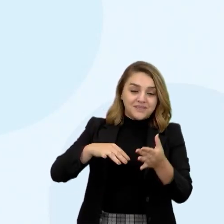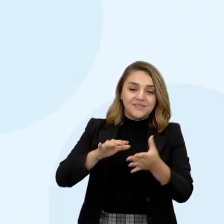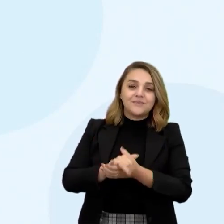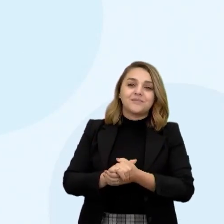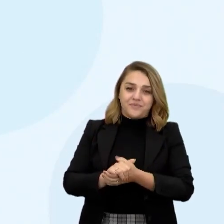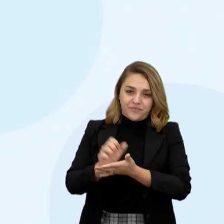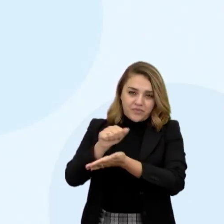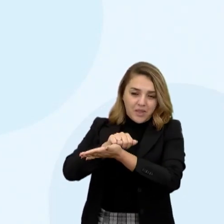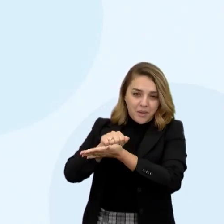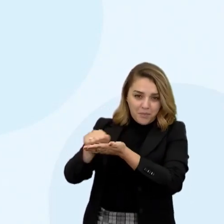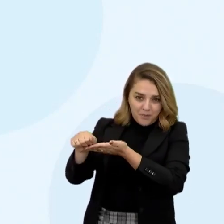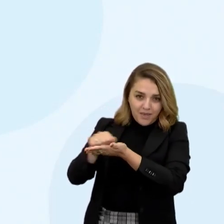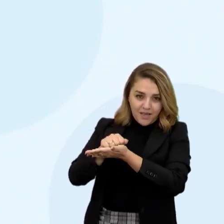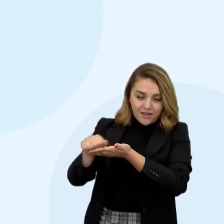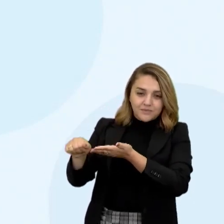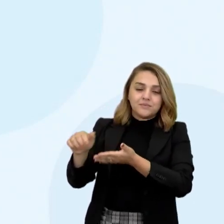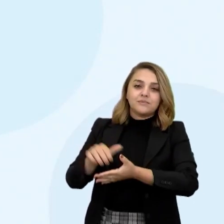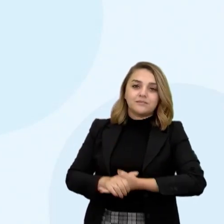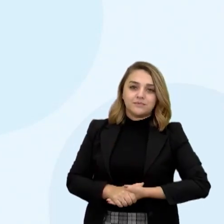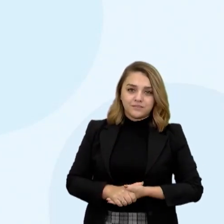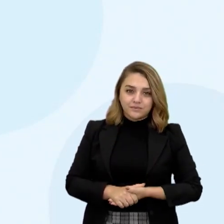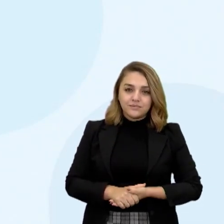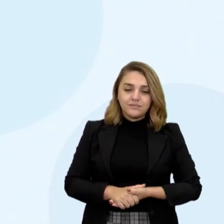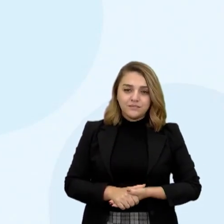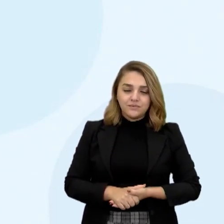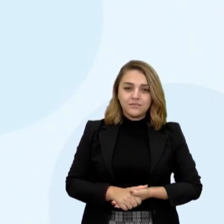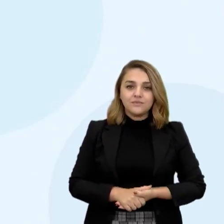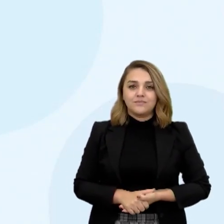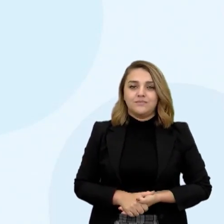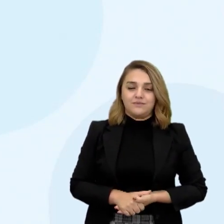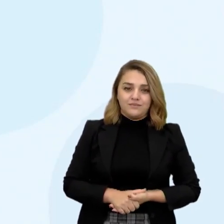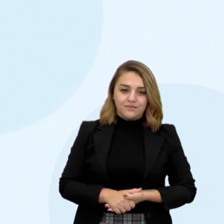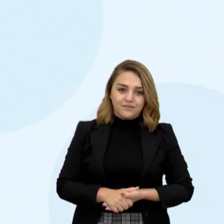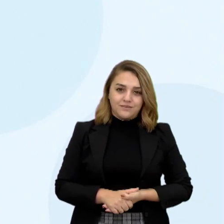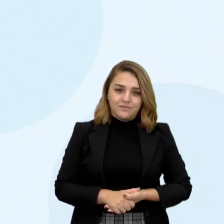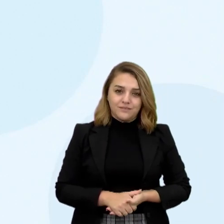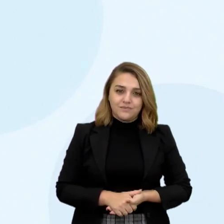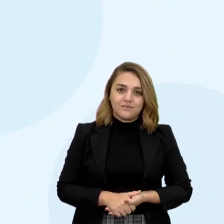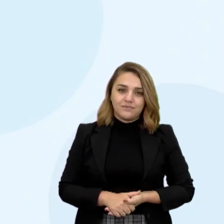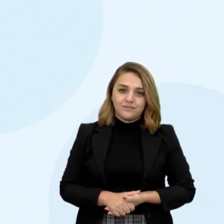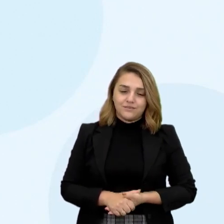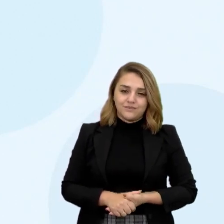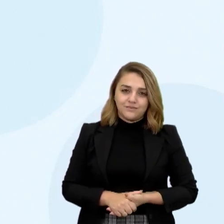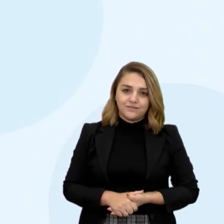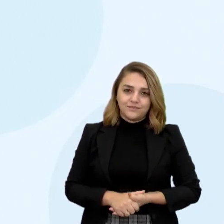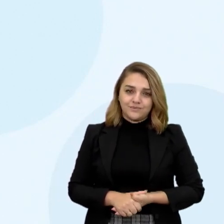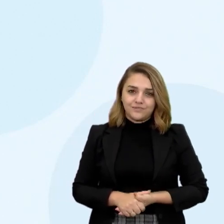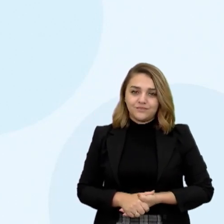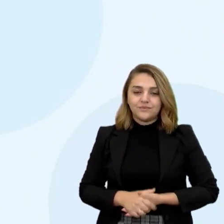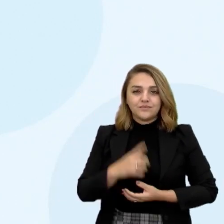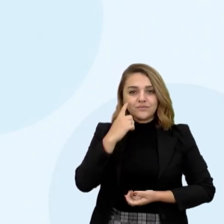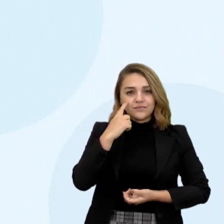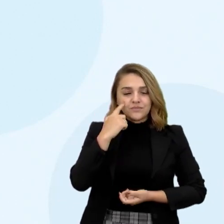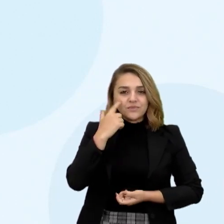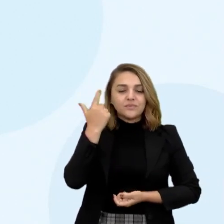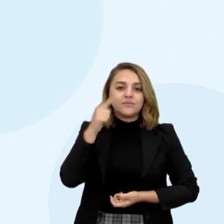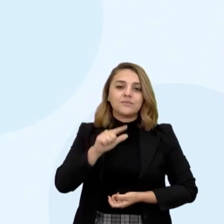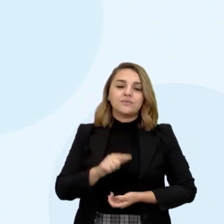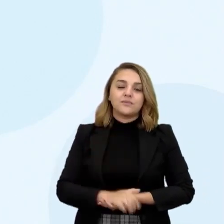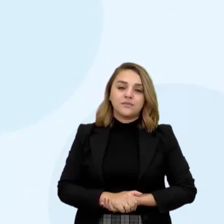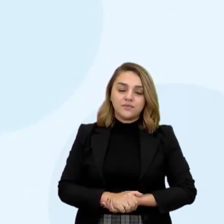tinta do slide. Apaguei. Olha só, faço de novo aqui. Então, aqui, olha, estou técnico. Vamos ver se eu consigo.